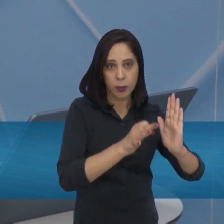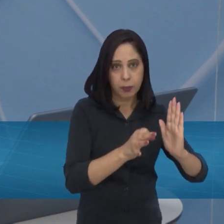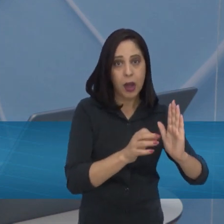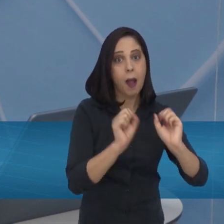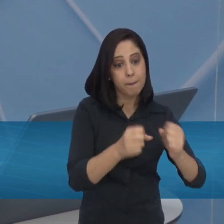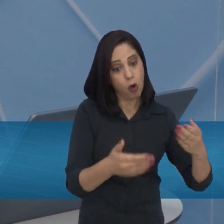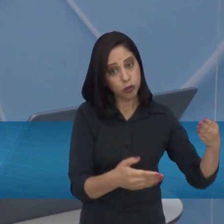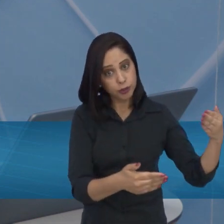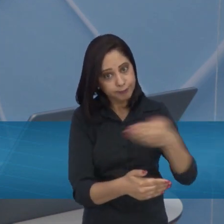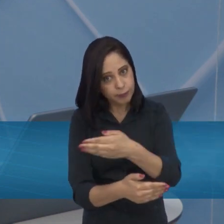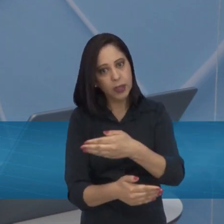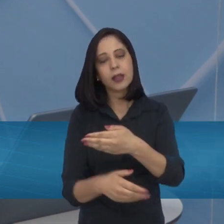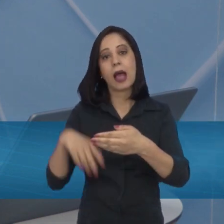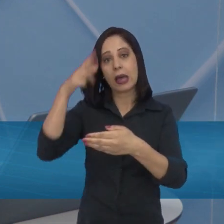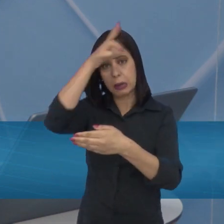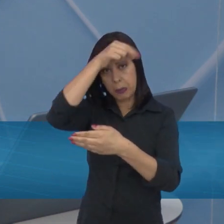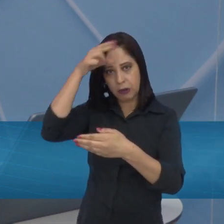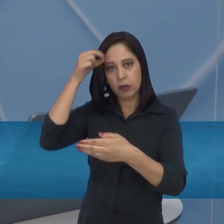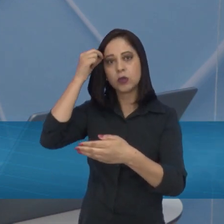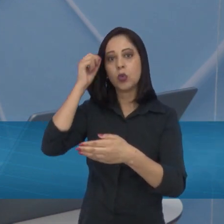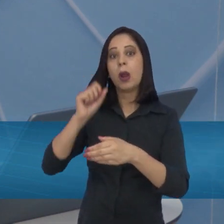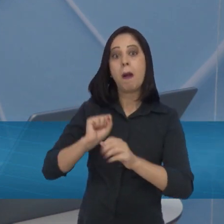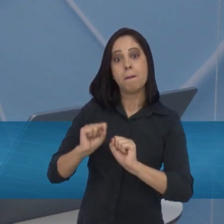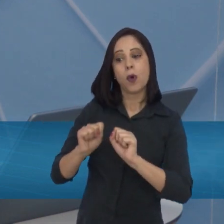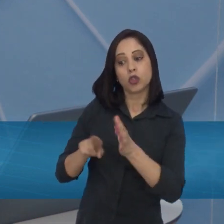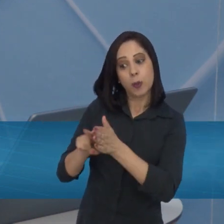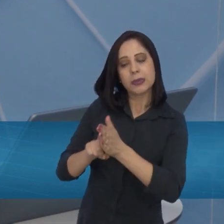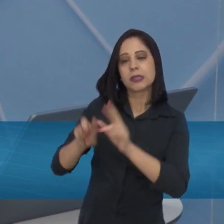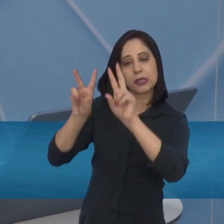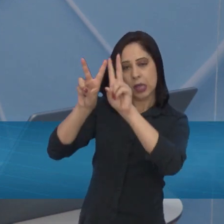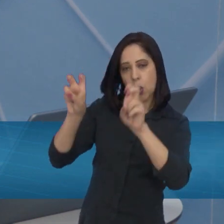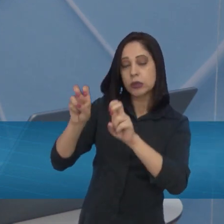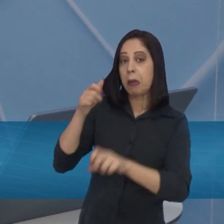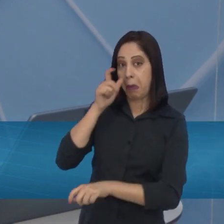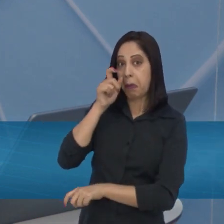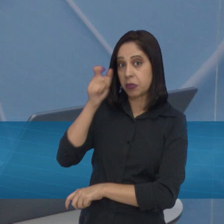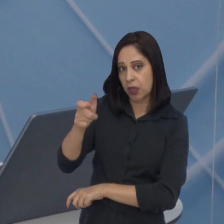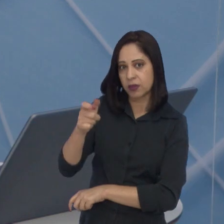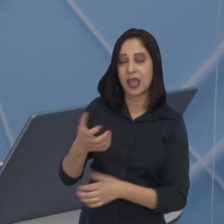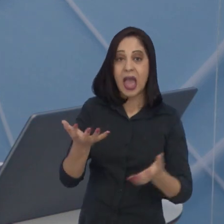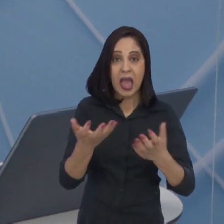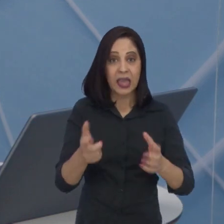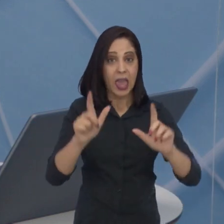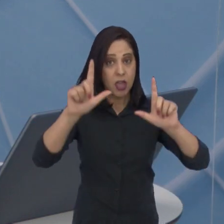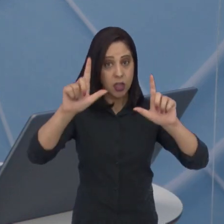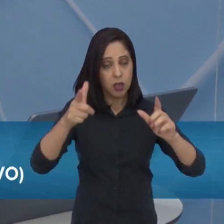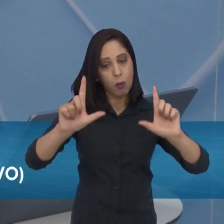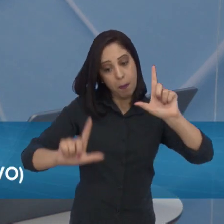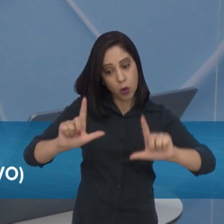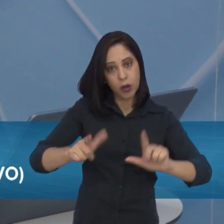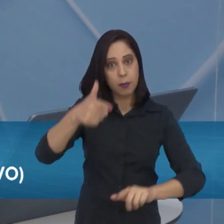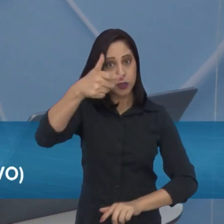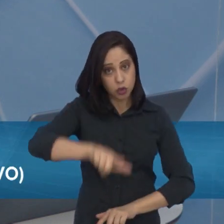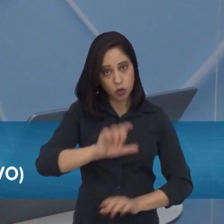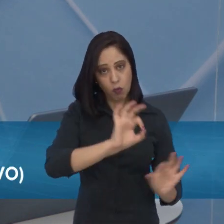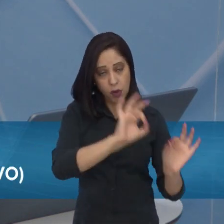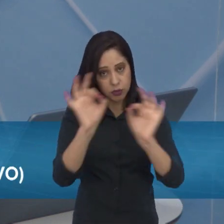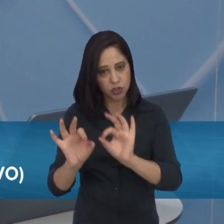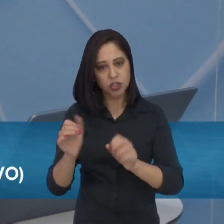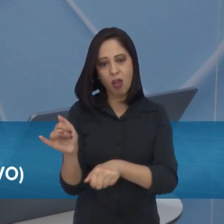procurar sobre o assunto, é bastante interessante também. E é isso, gente. Para você rever este programa na íntegra, vocês podem acessar